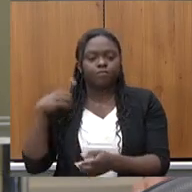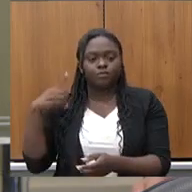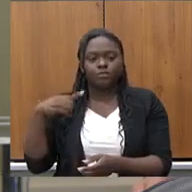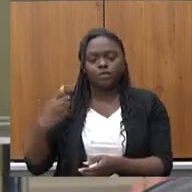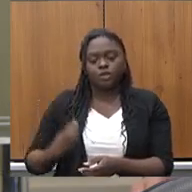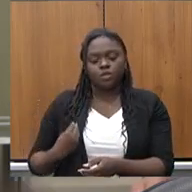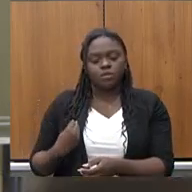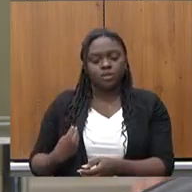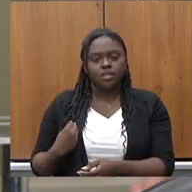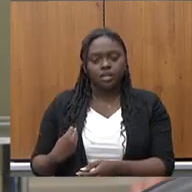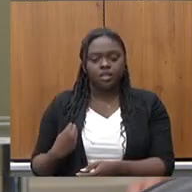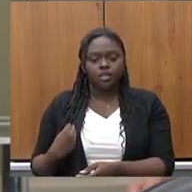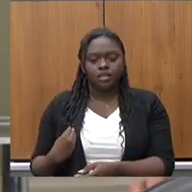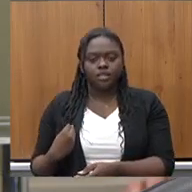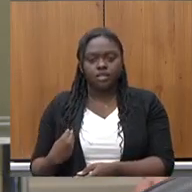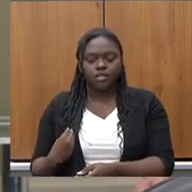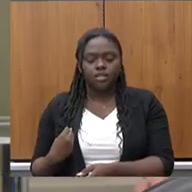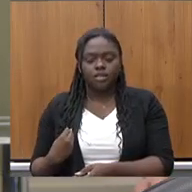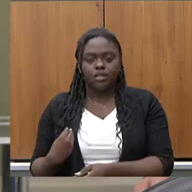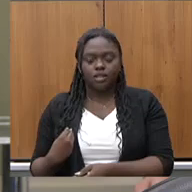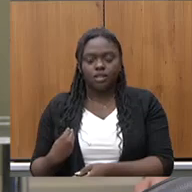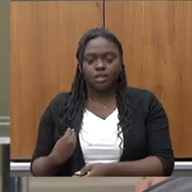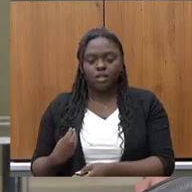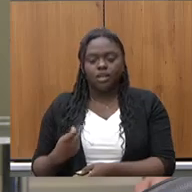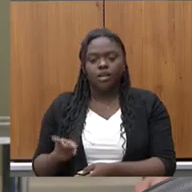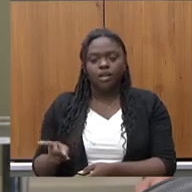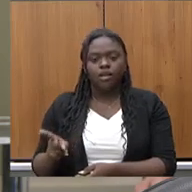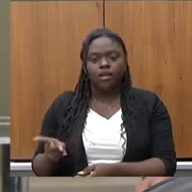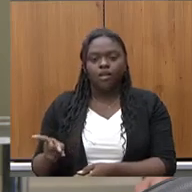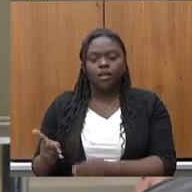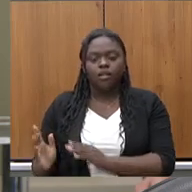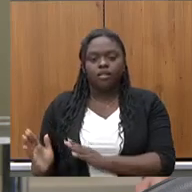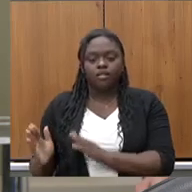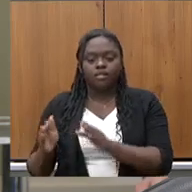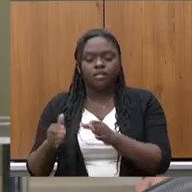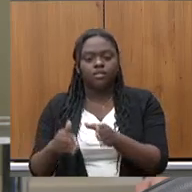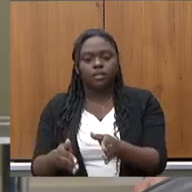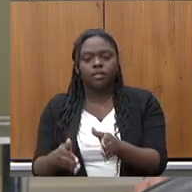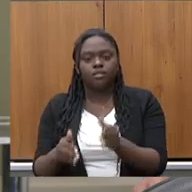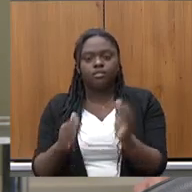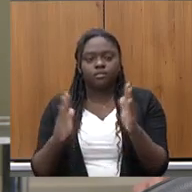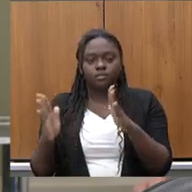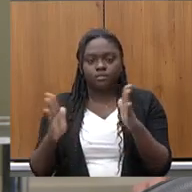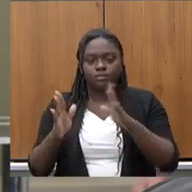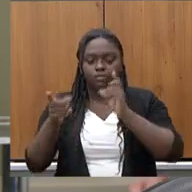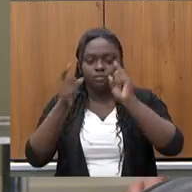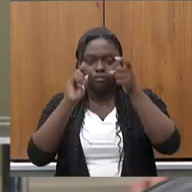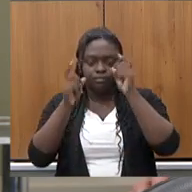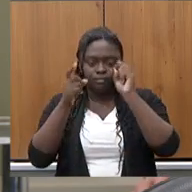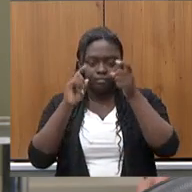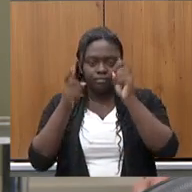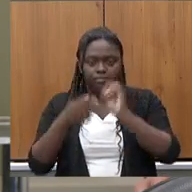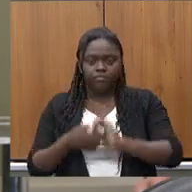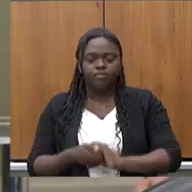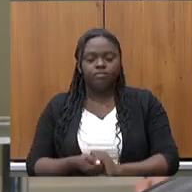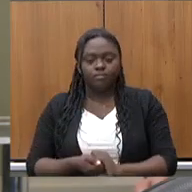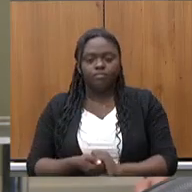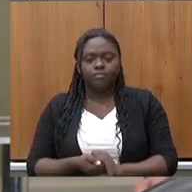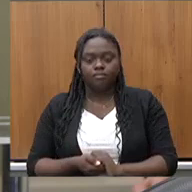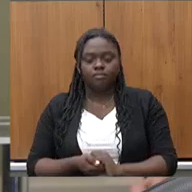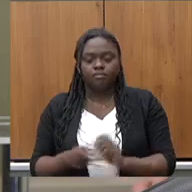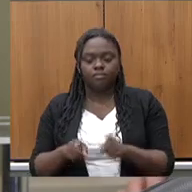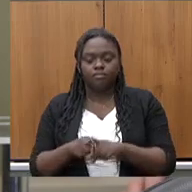presente e outros que, eventualmente, chegarem no transcorrer da reunião, nos termos da